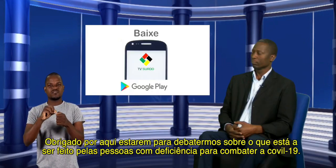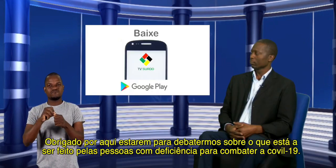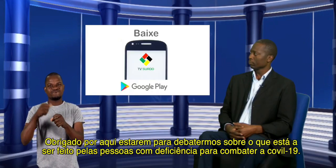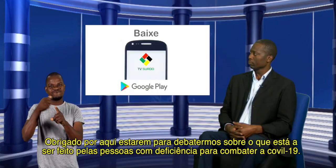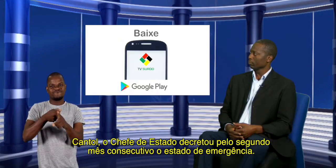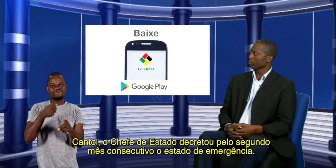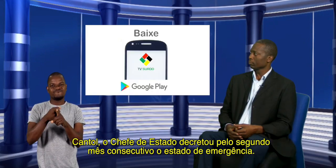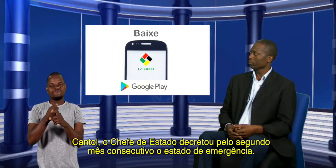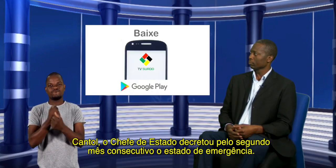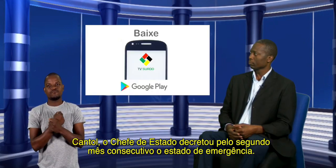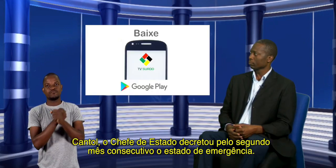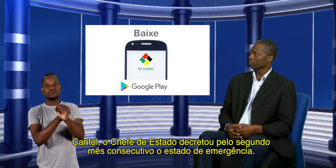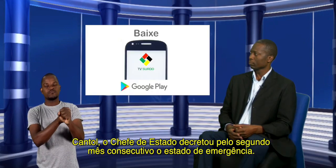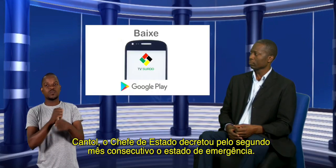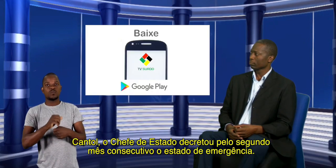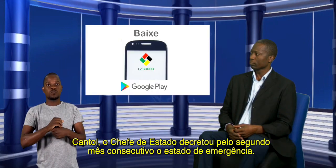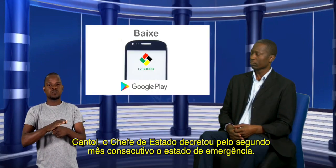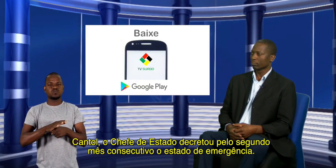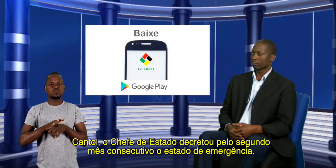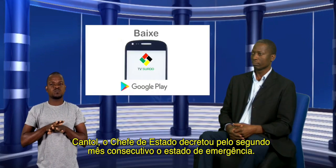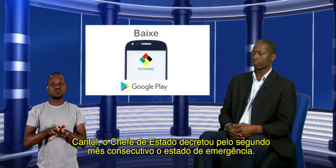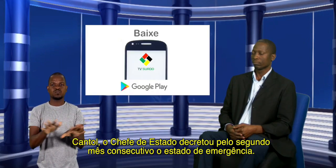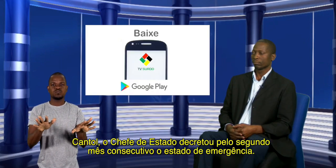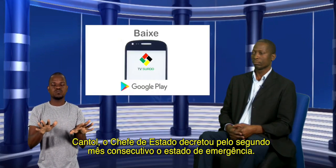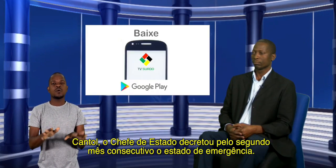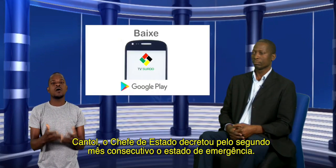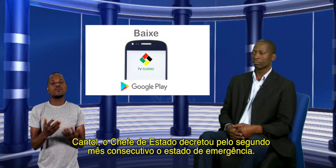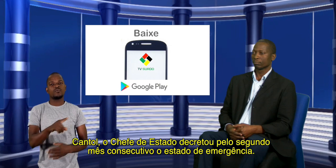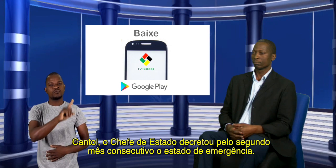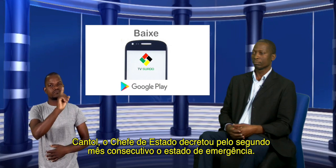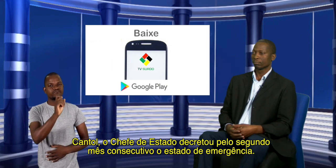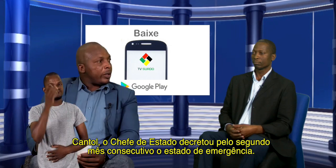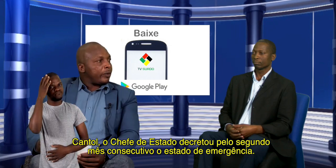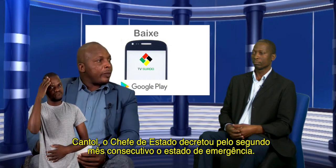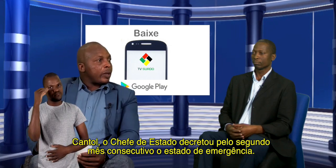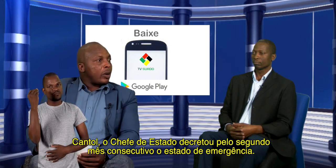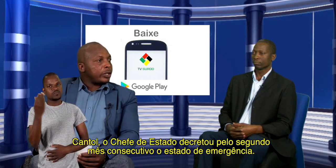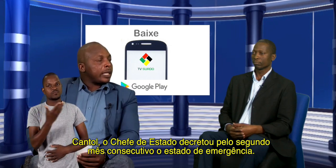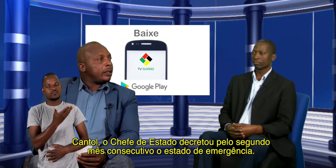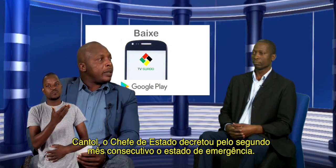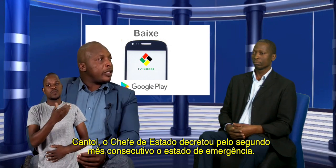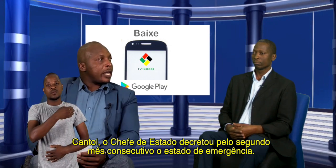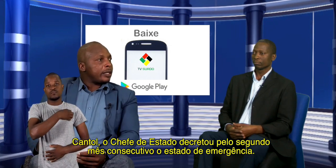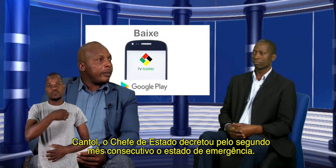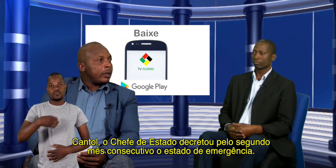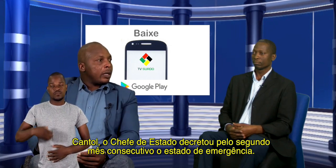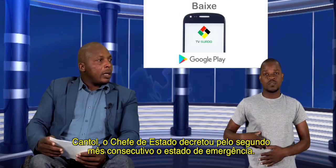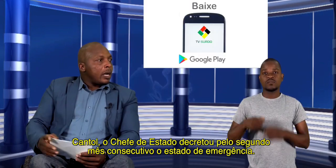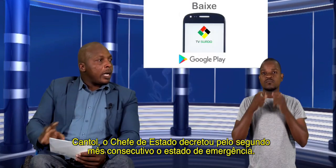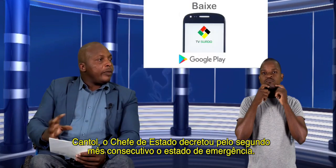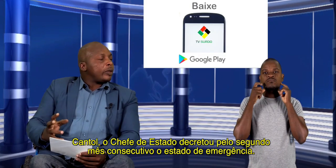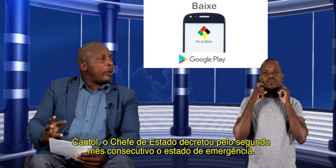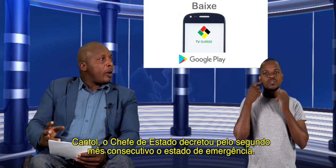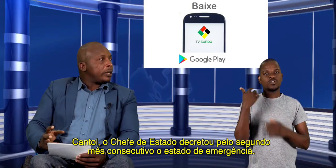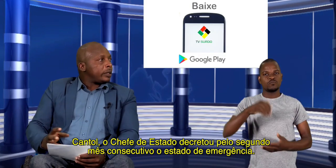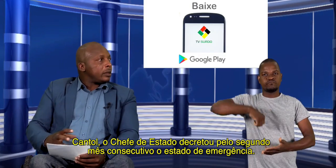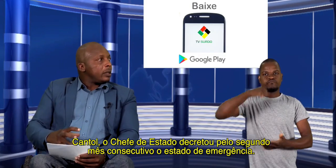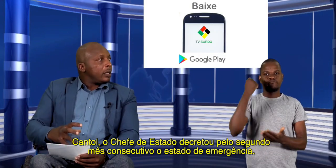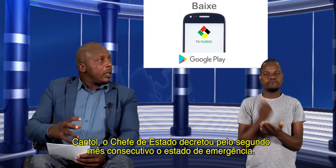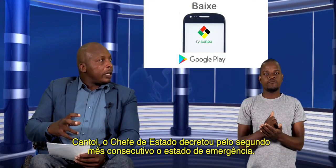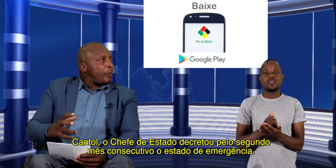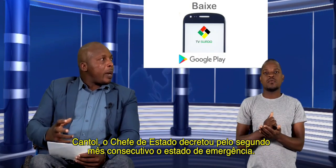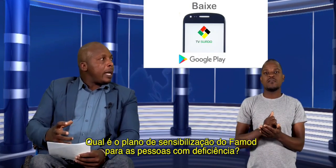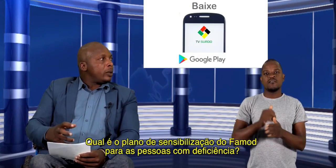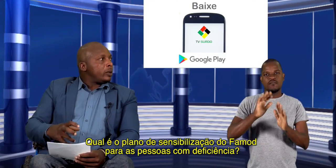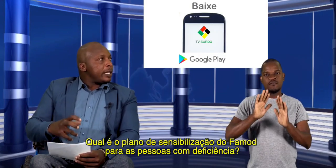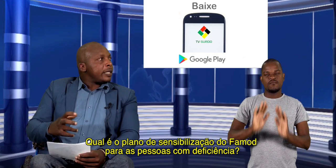combate a esta pandemia. Cantolo, o Estado de Estado, o Estado de Segundo Médio, a nível do FAMOD,